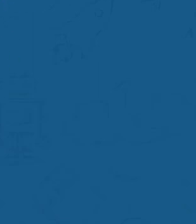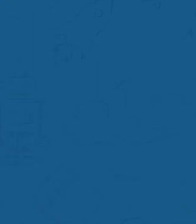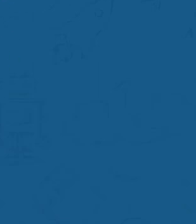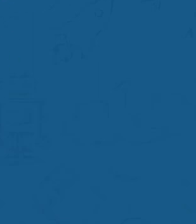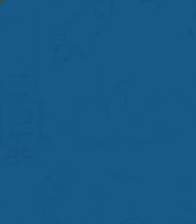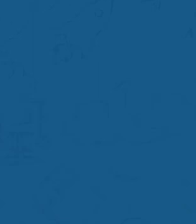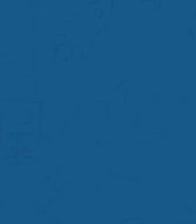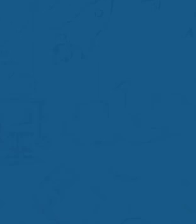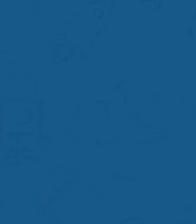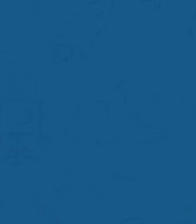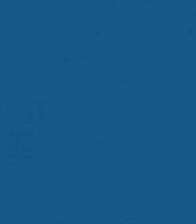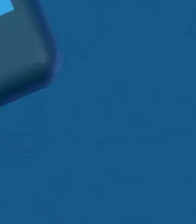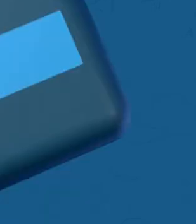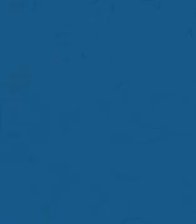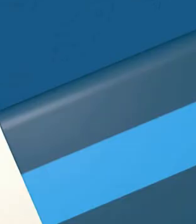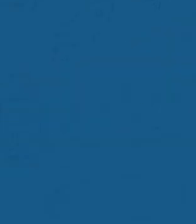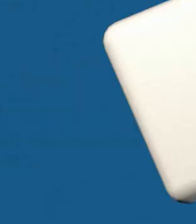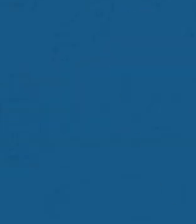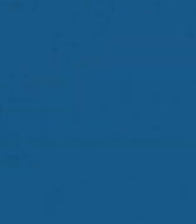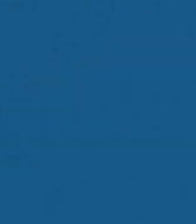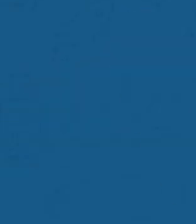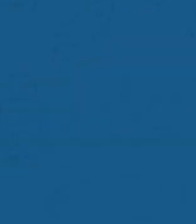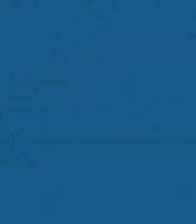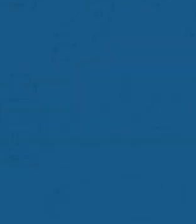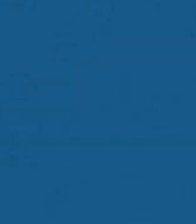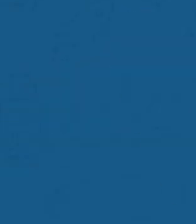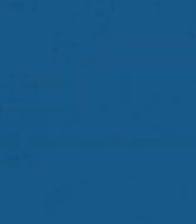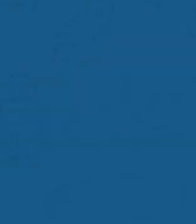Thank you.